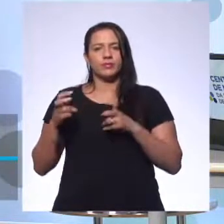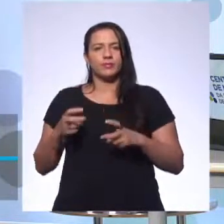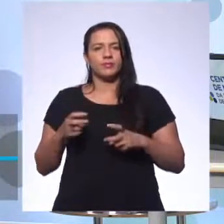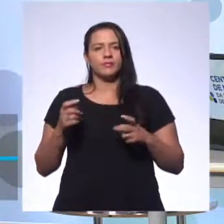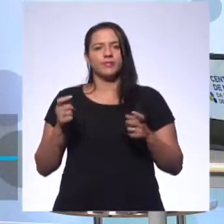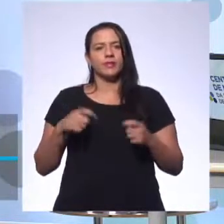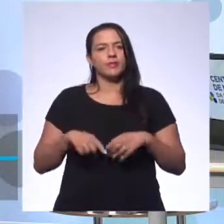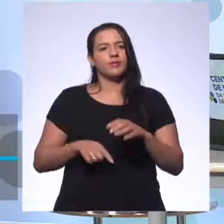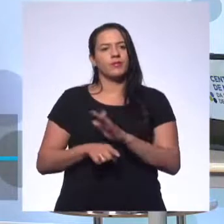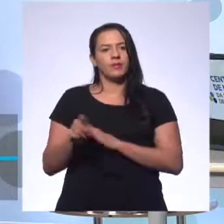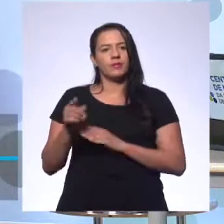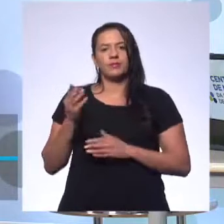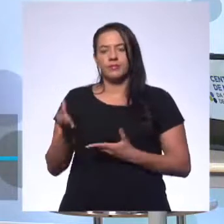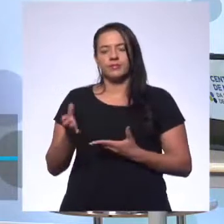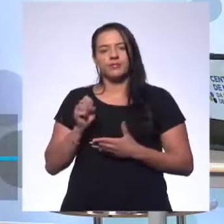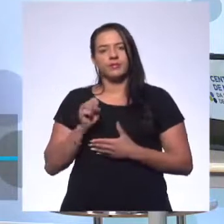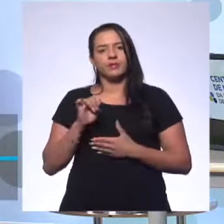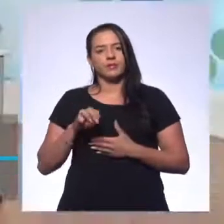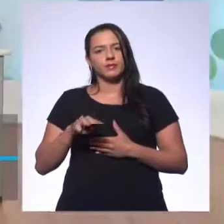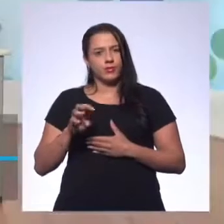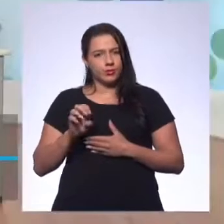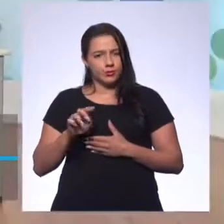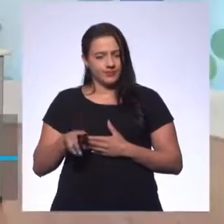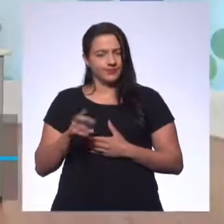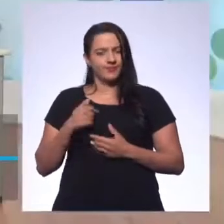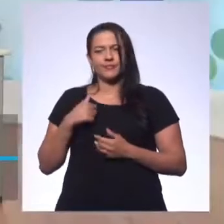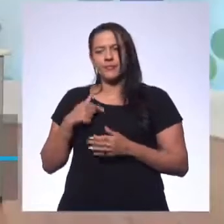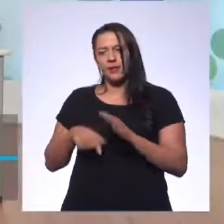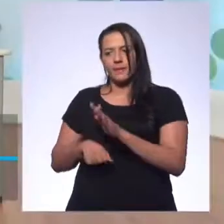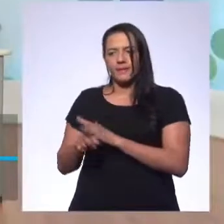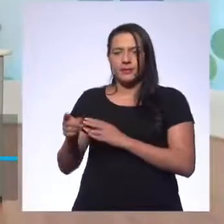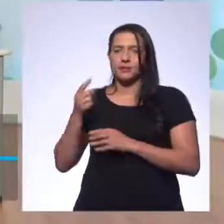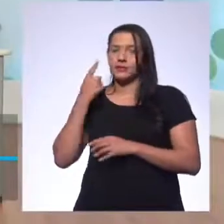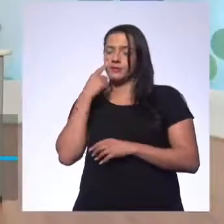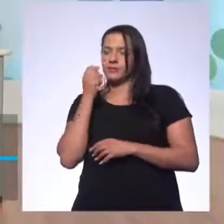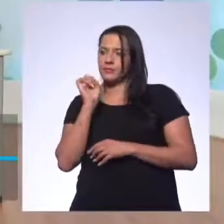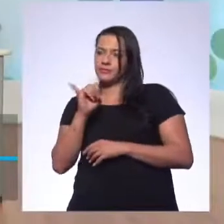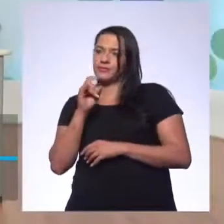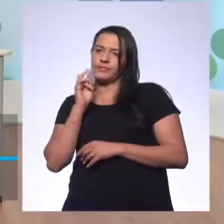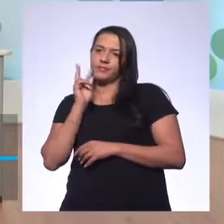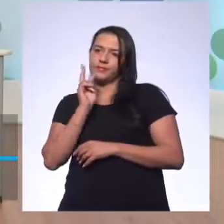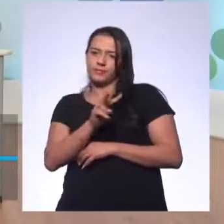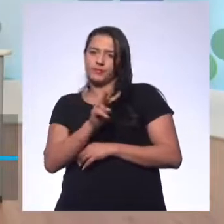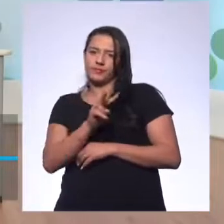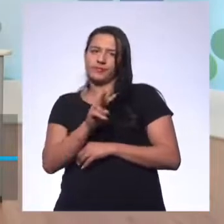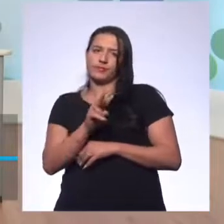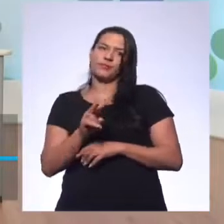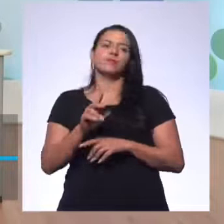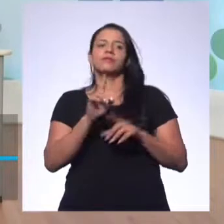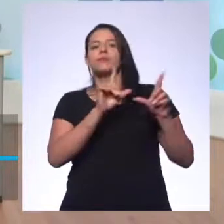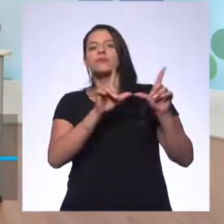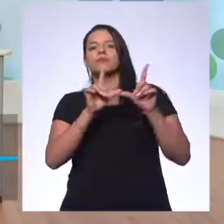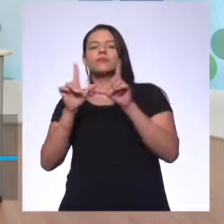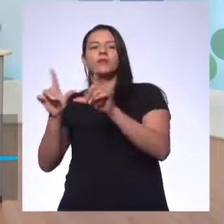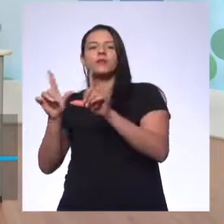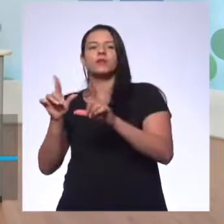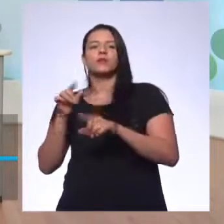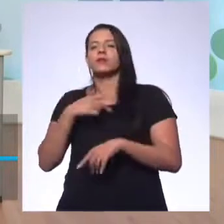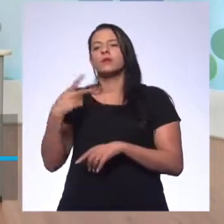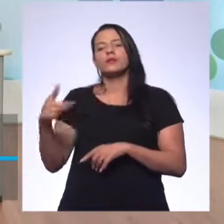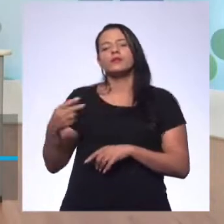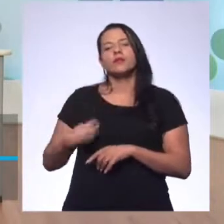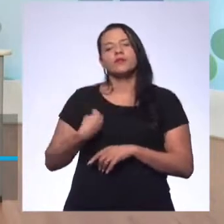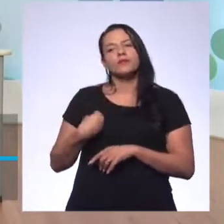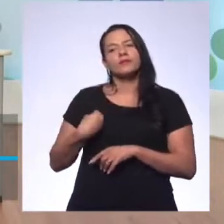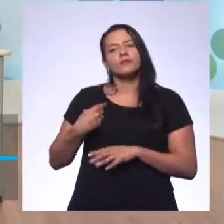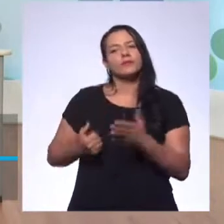agora eu vou perguntar uma coisa para você, Simone. Se você olhar lá, né? Agora a gente não está na aula de classificação, mas na vida, assim, você vai lá